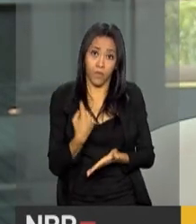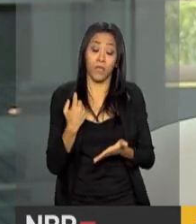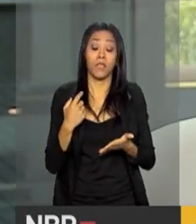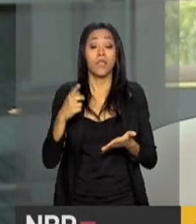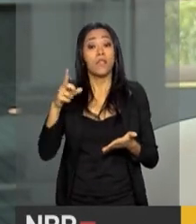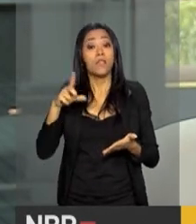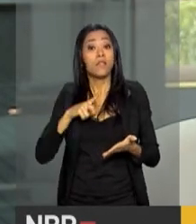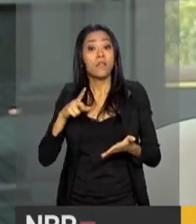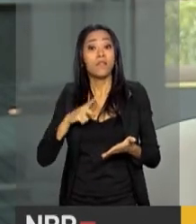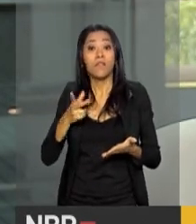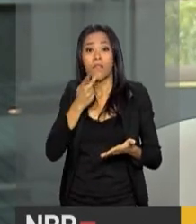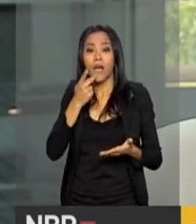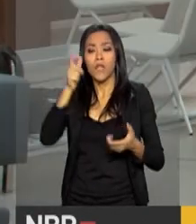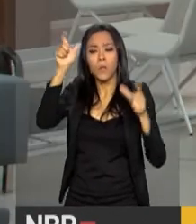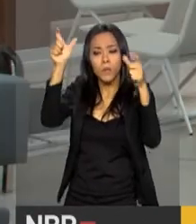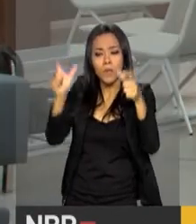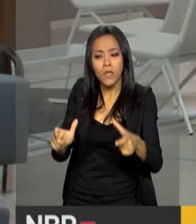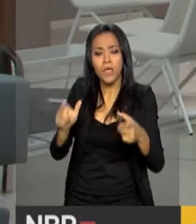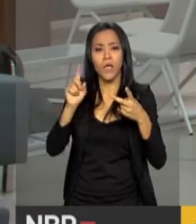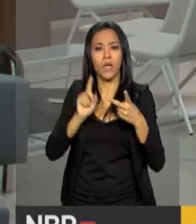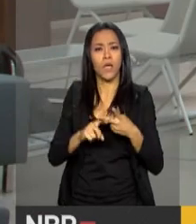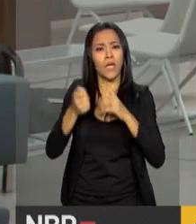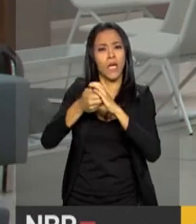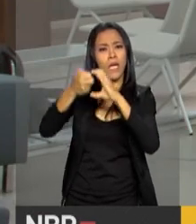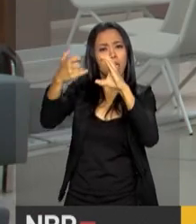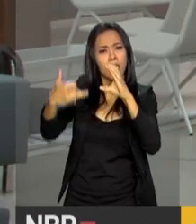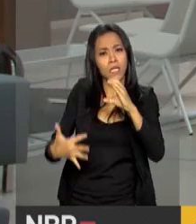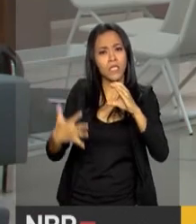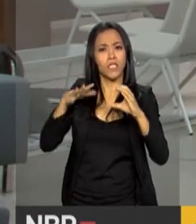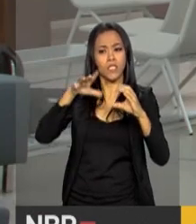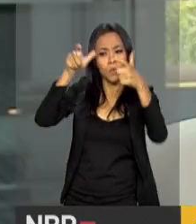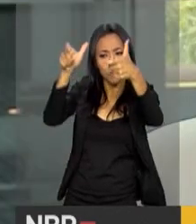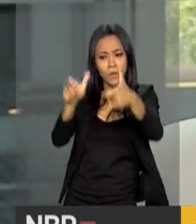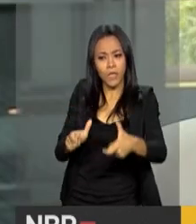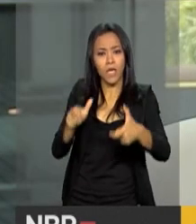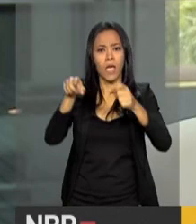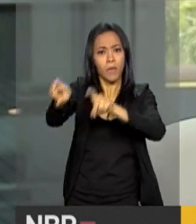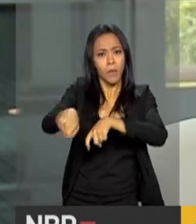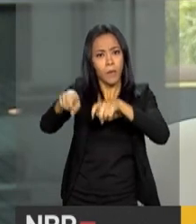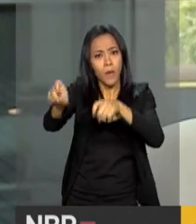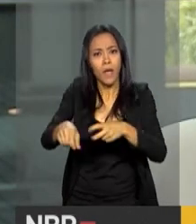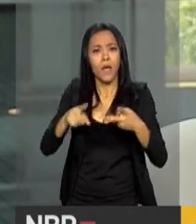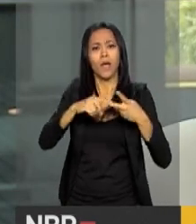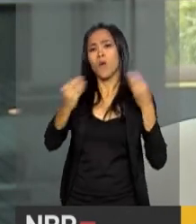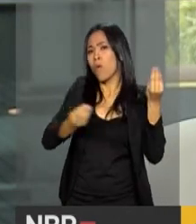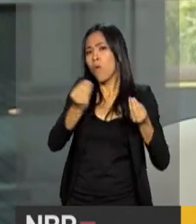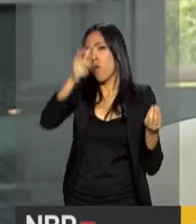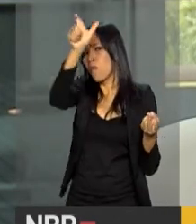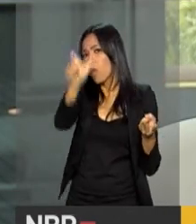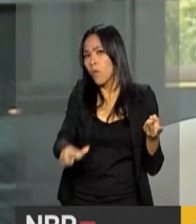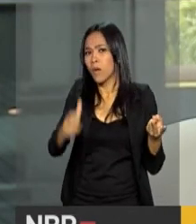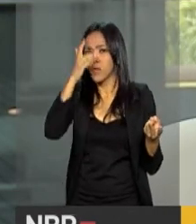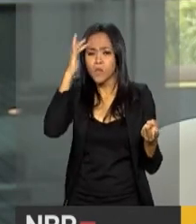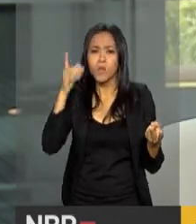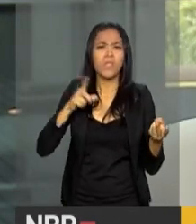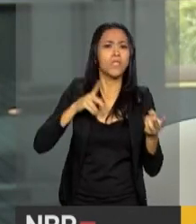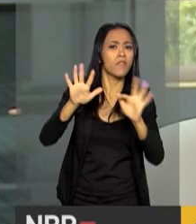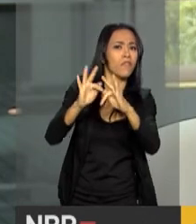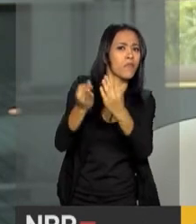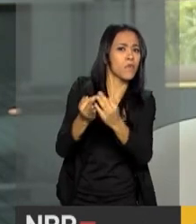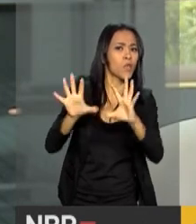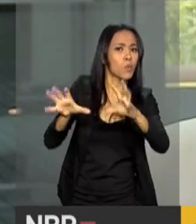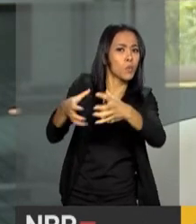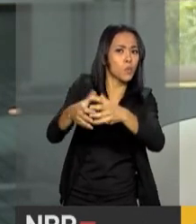do estabelecimento agropecuário sobre a caracterização do estabelecimento do produtor os laços de parentesco